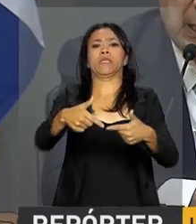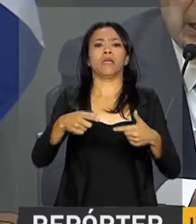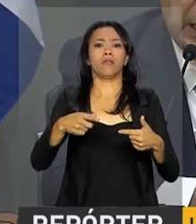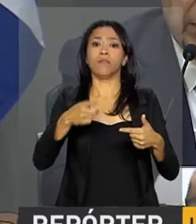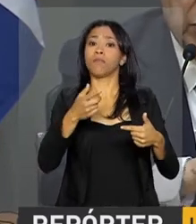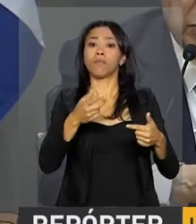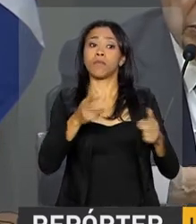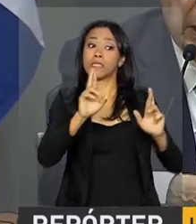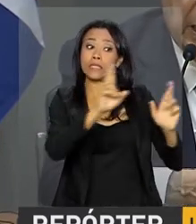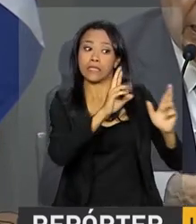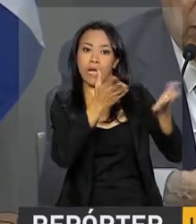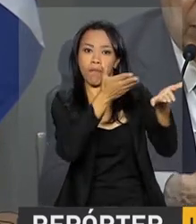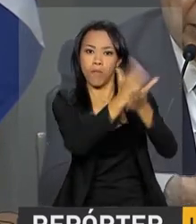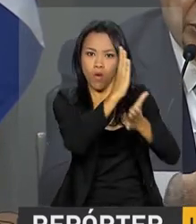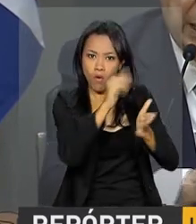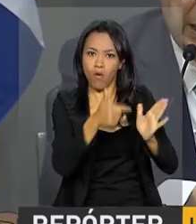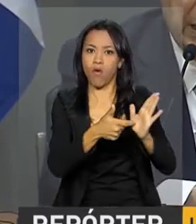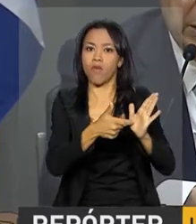temos